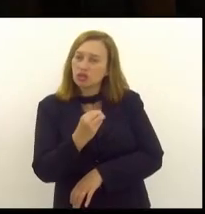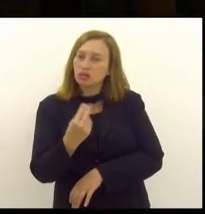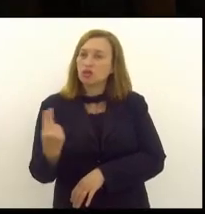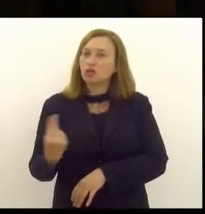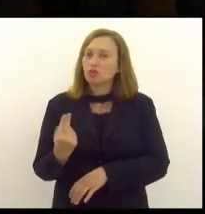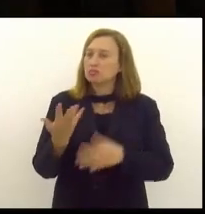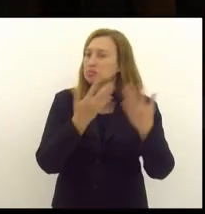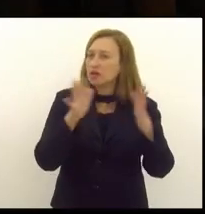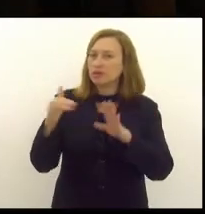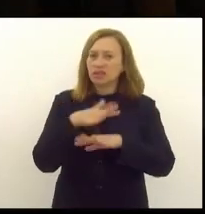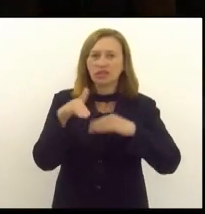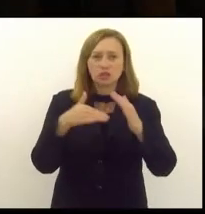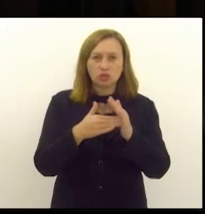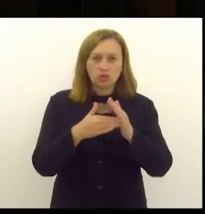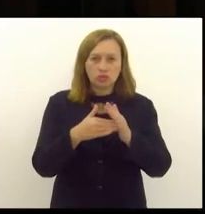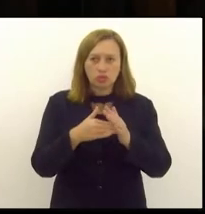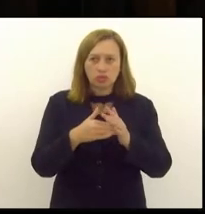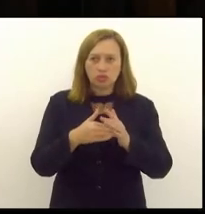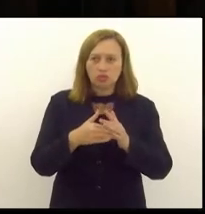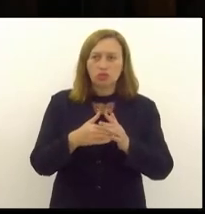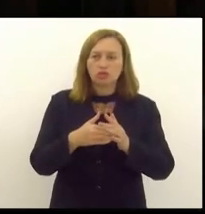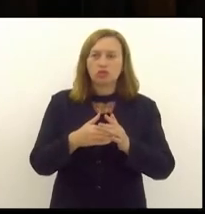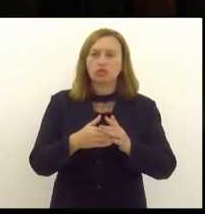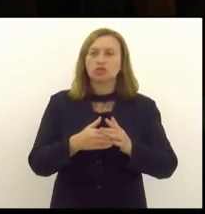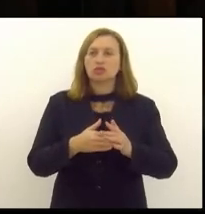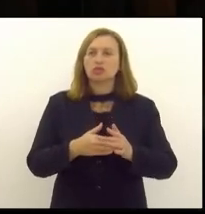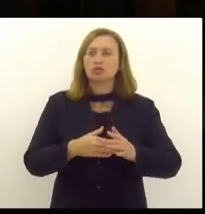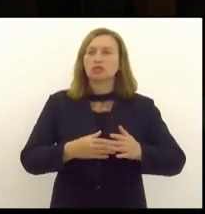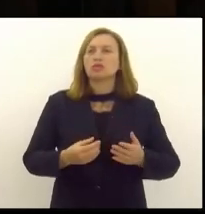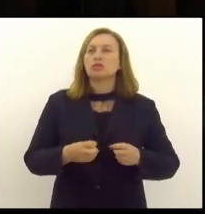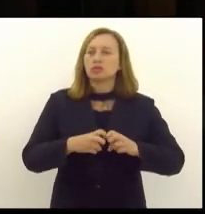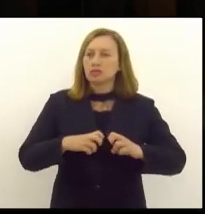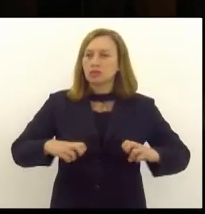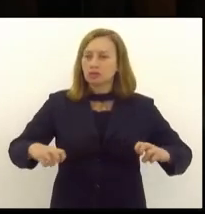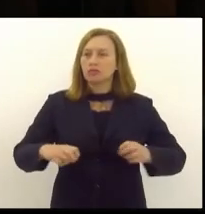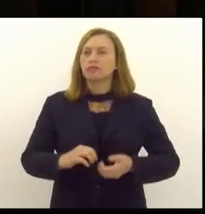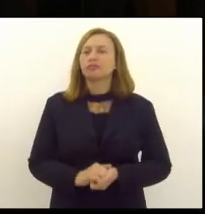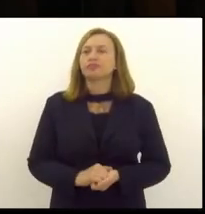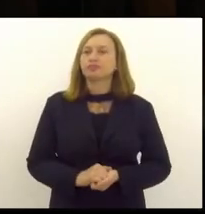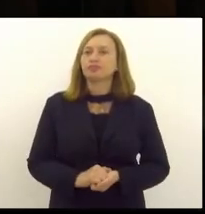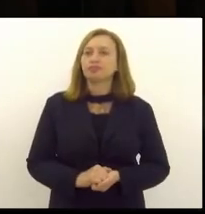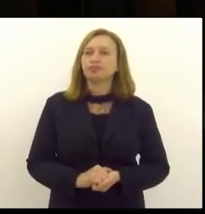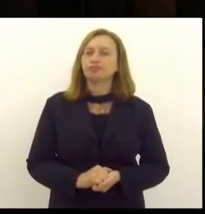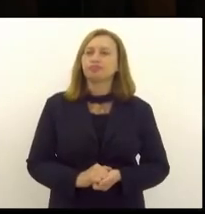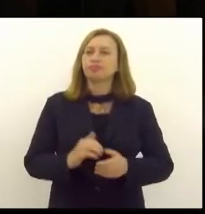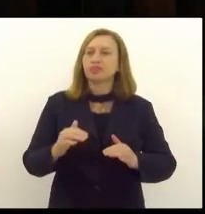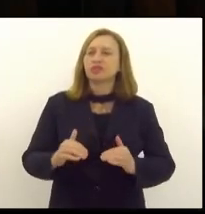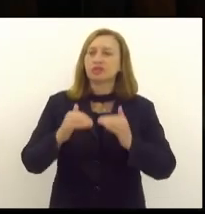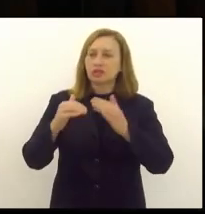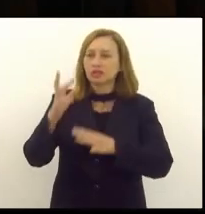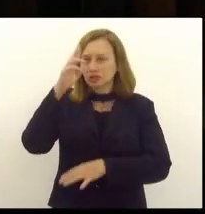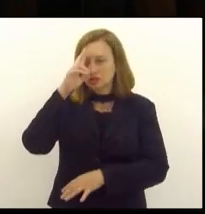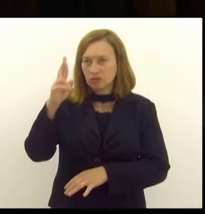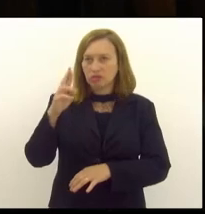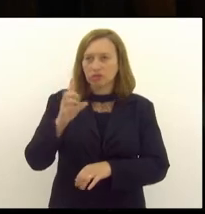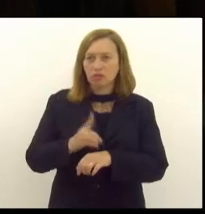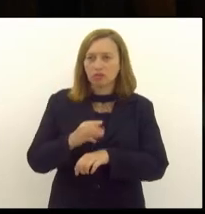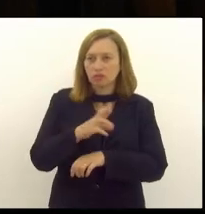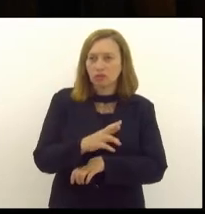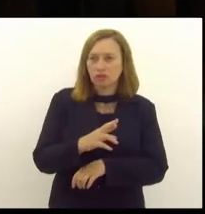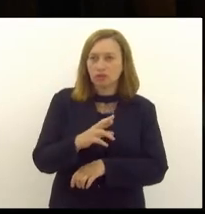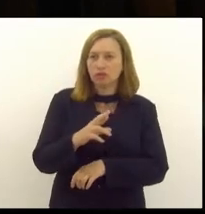cumprimento todas as autoridades presentes. Excelentíssima doutora Sirlene Luiza